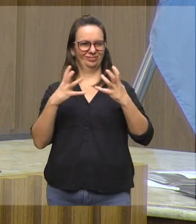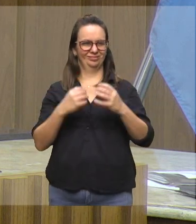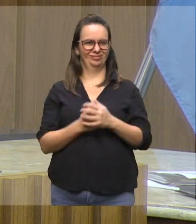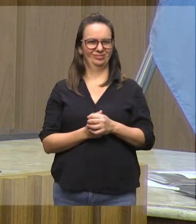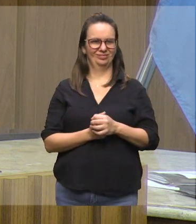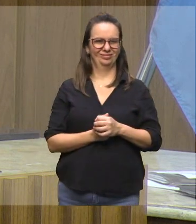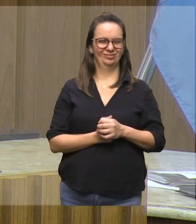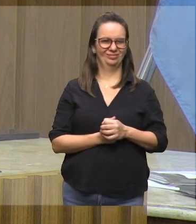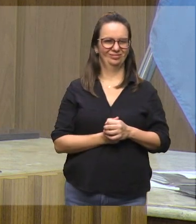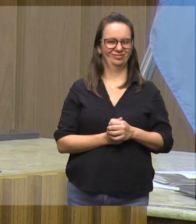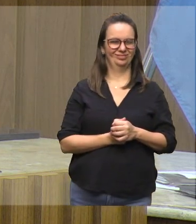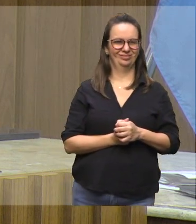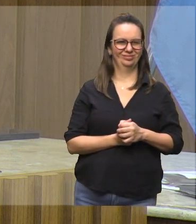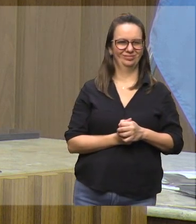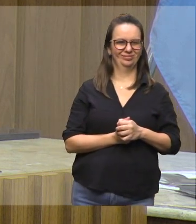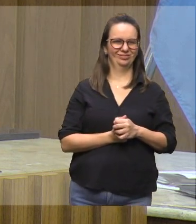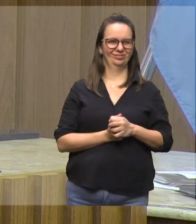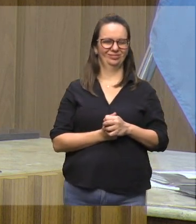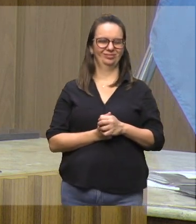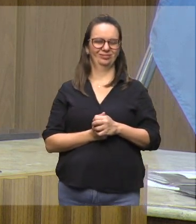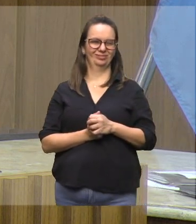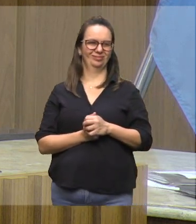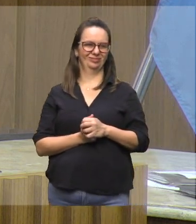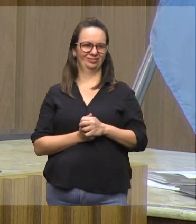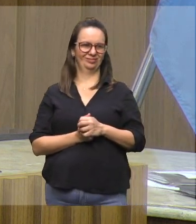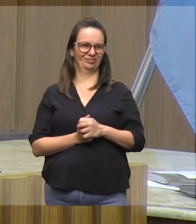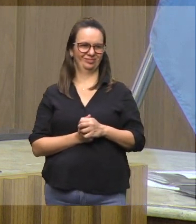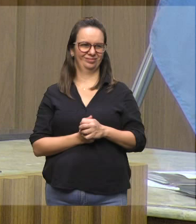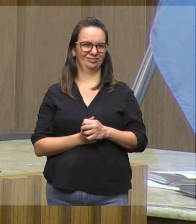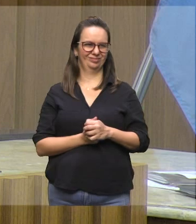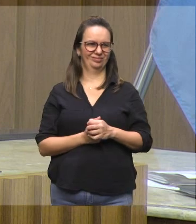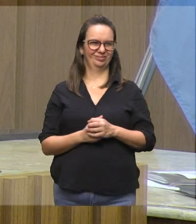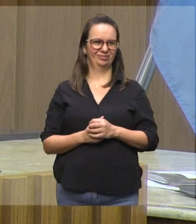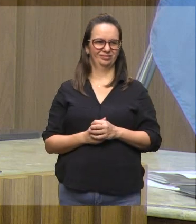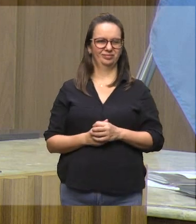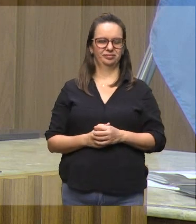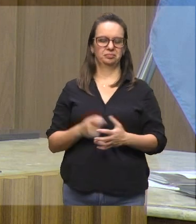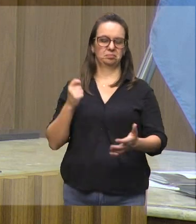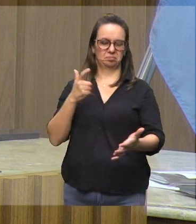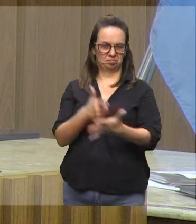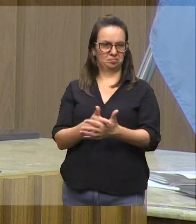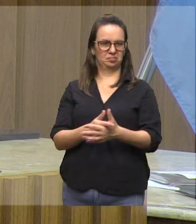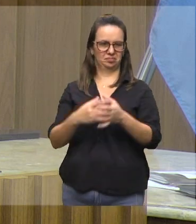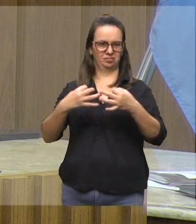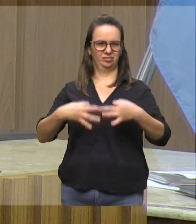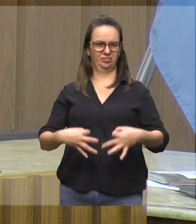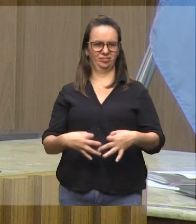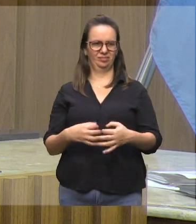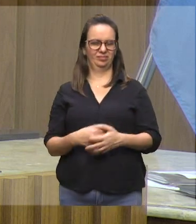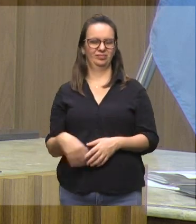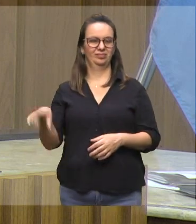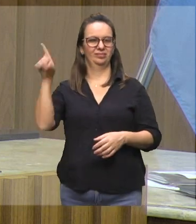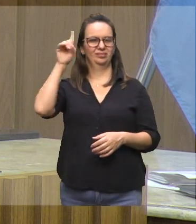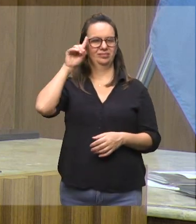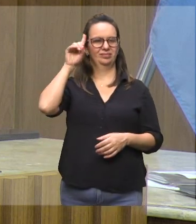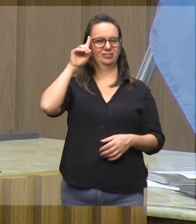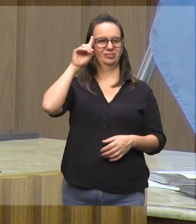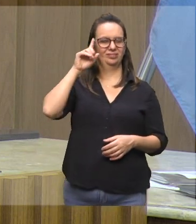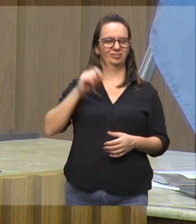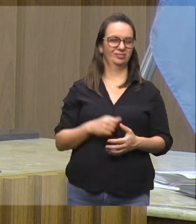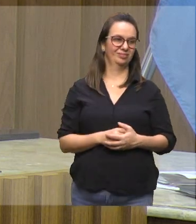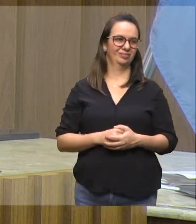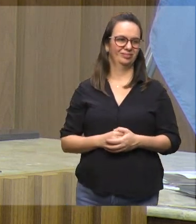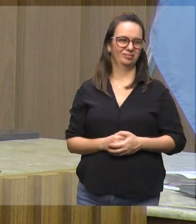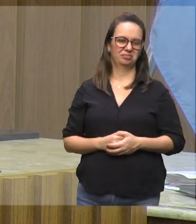Presidente. Tem mais um minuto, vereador. Servidor que merece zelo, que merece ser bem remunerado e que no seu dia sequer